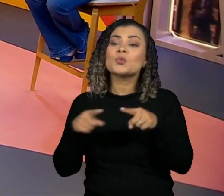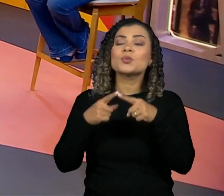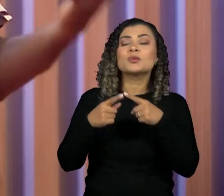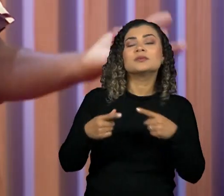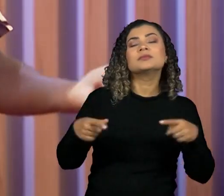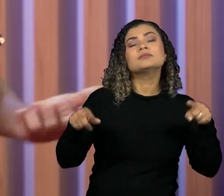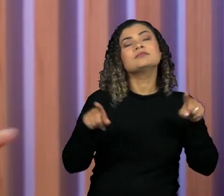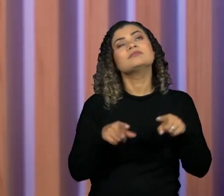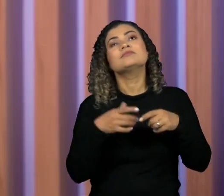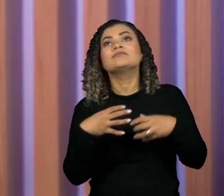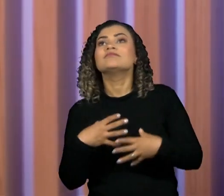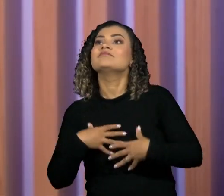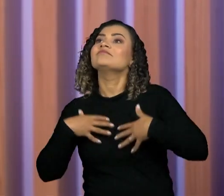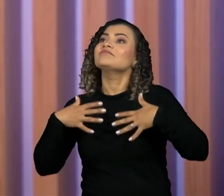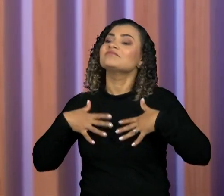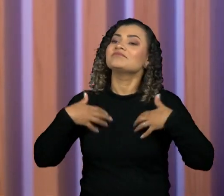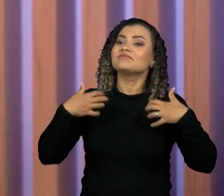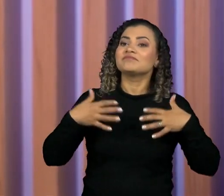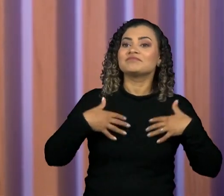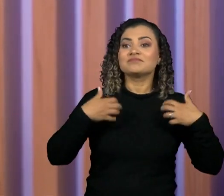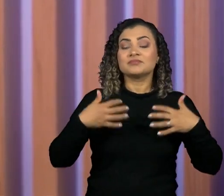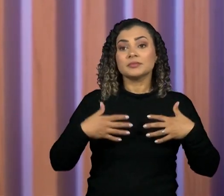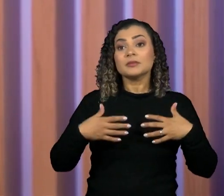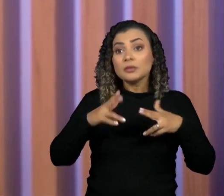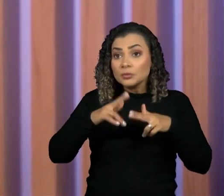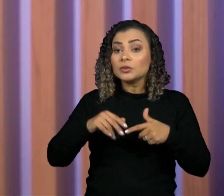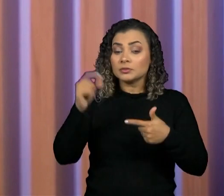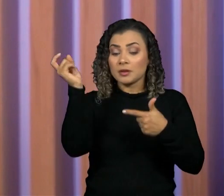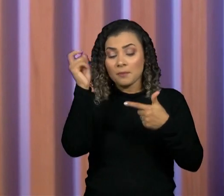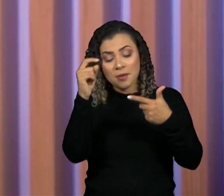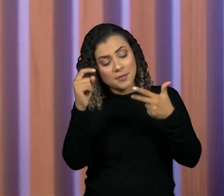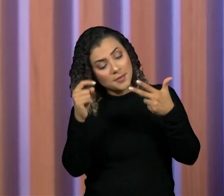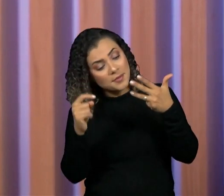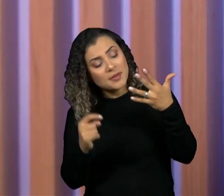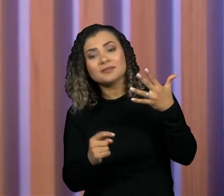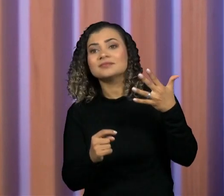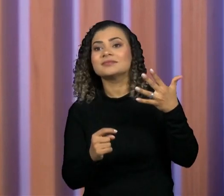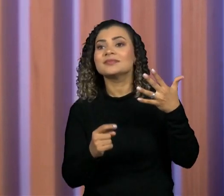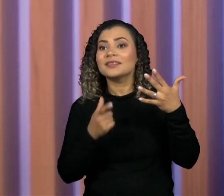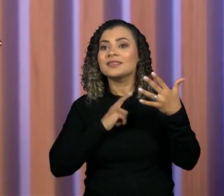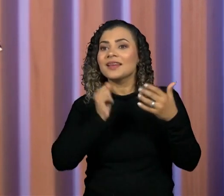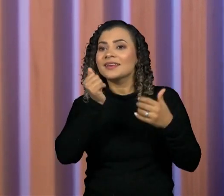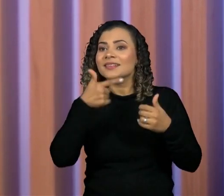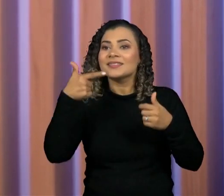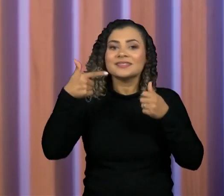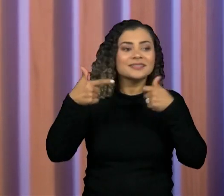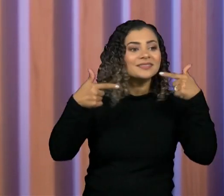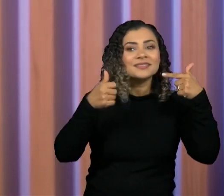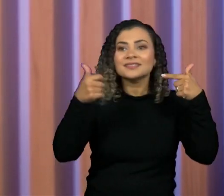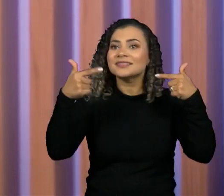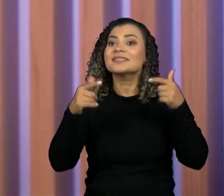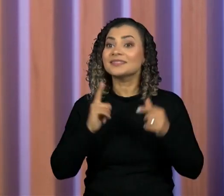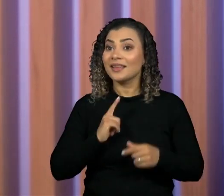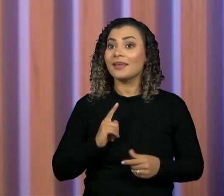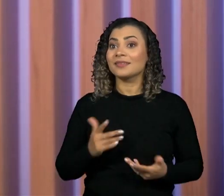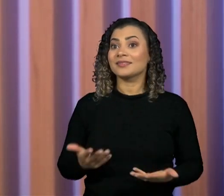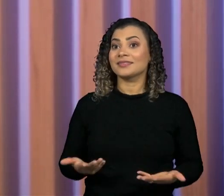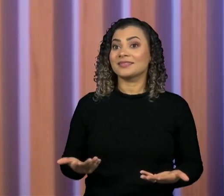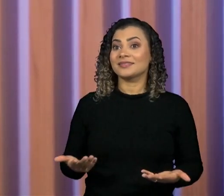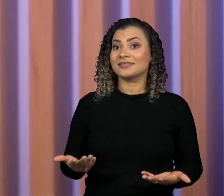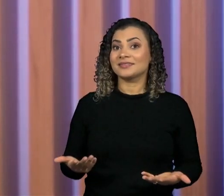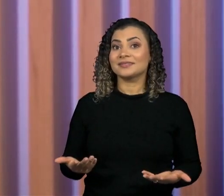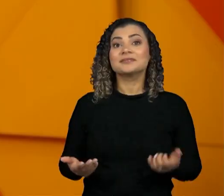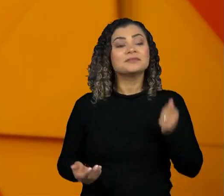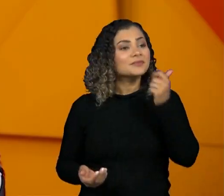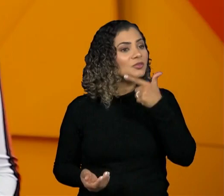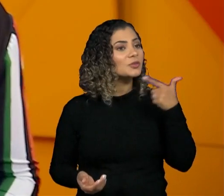para cima. Então, todos esses lugares a gente vai encontrando o riso. Vamos. E sorrir, né? E